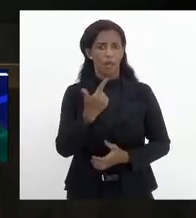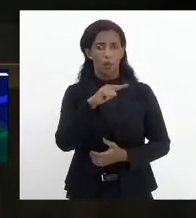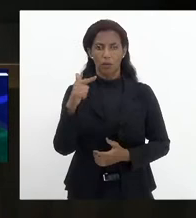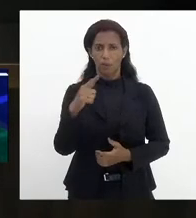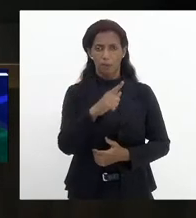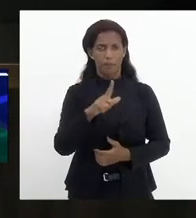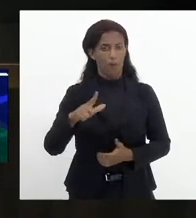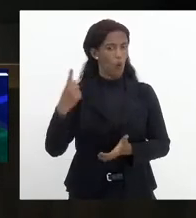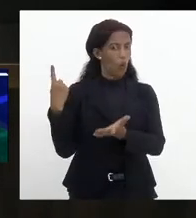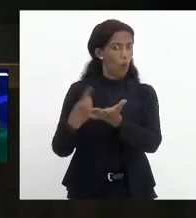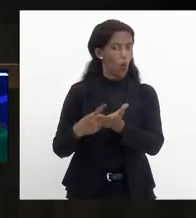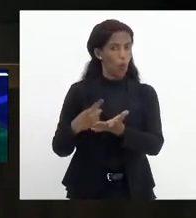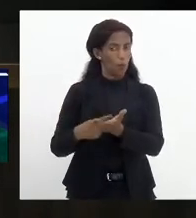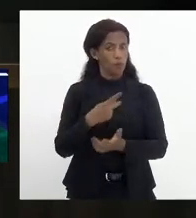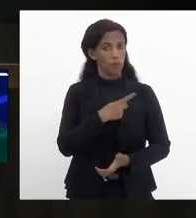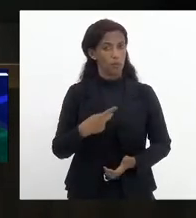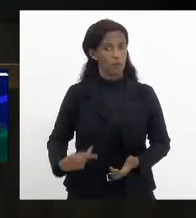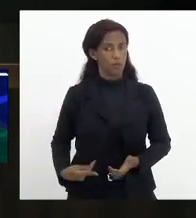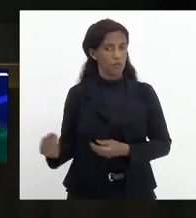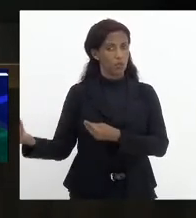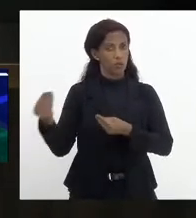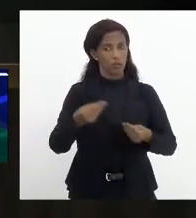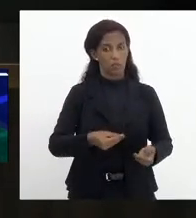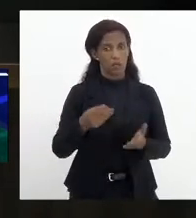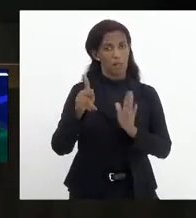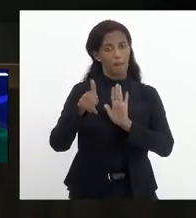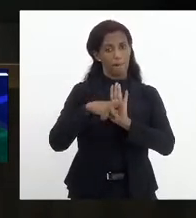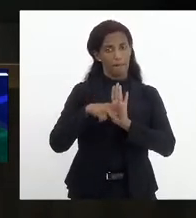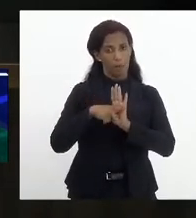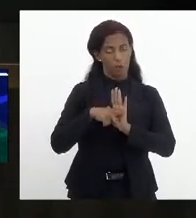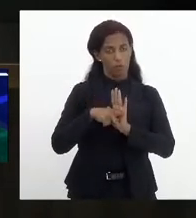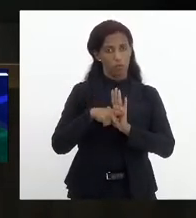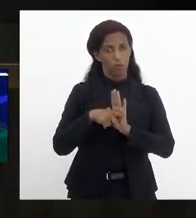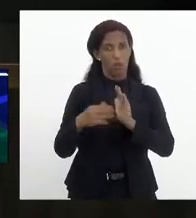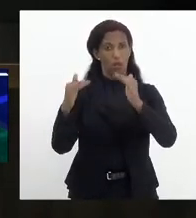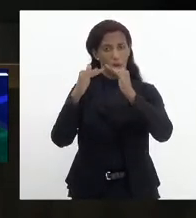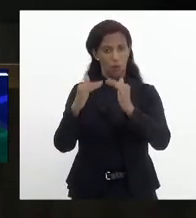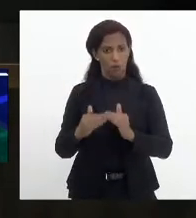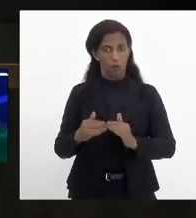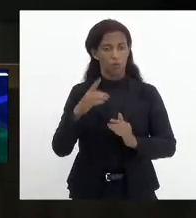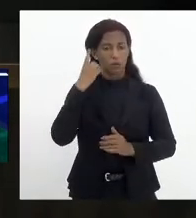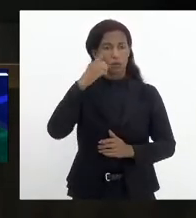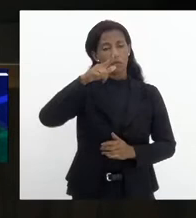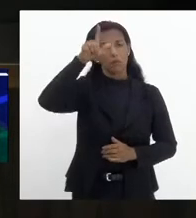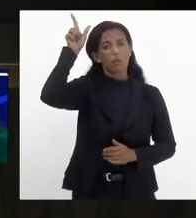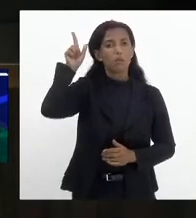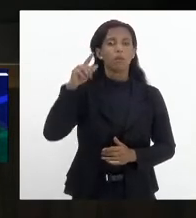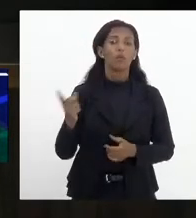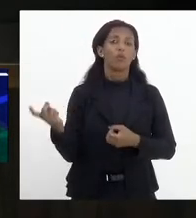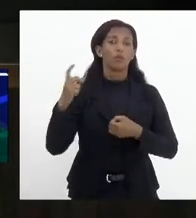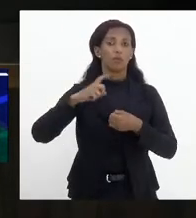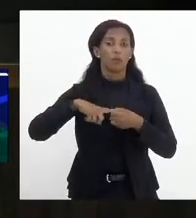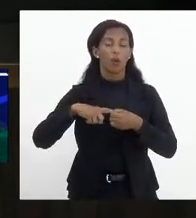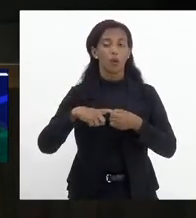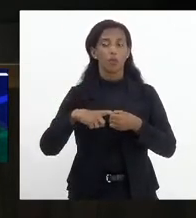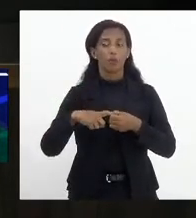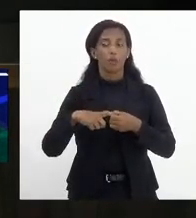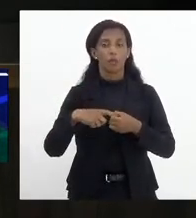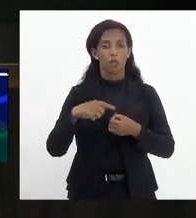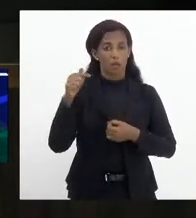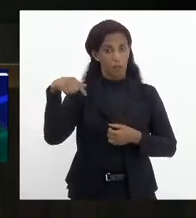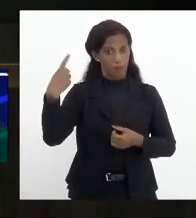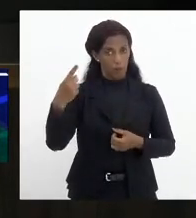projetos. Compromisso da presidência de não trazer a pauta, acordado com o deputado Luiz Paulo. Volto o projeto na próxima